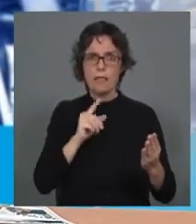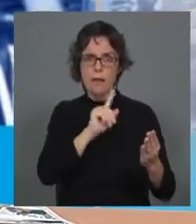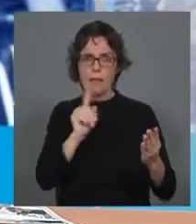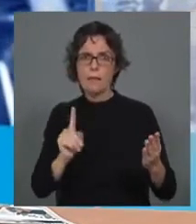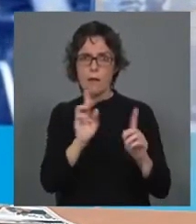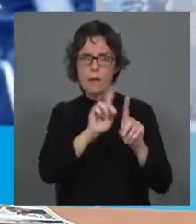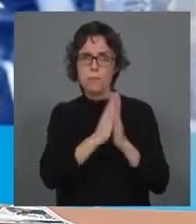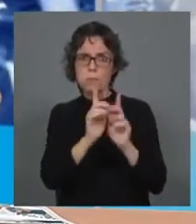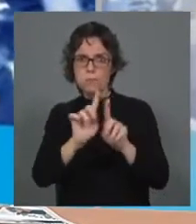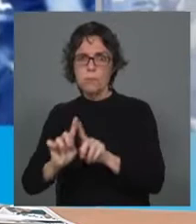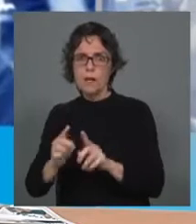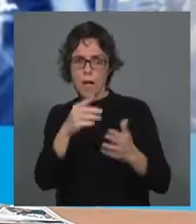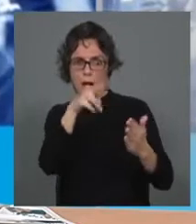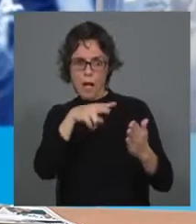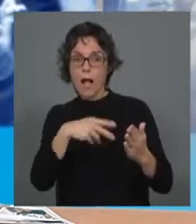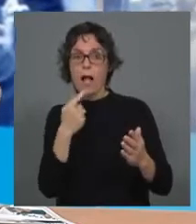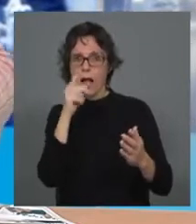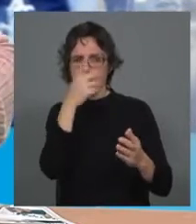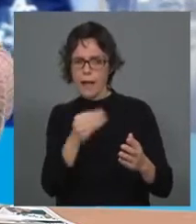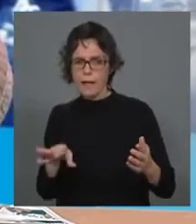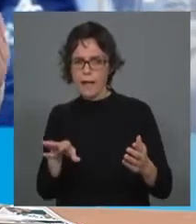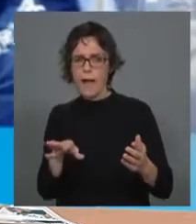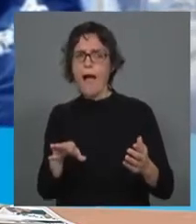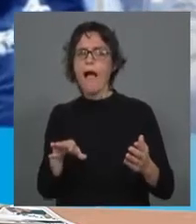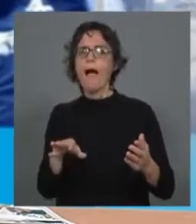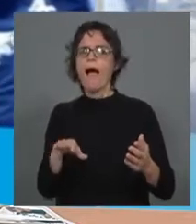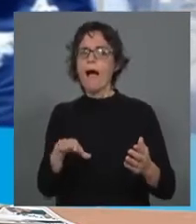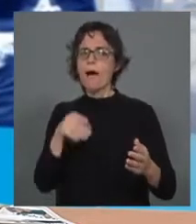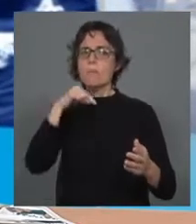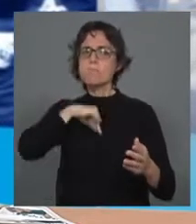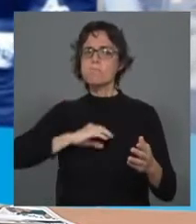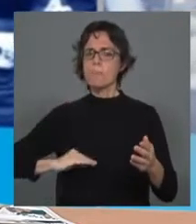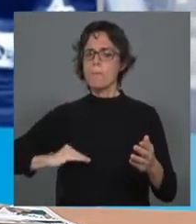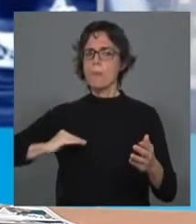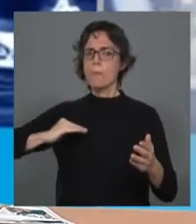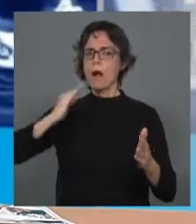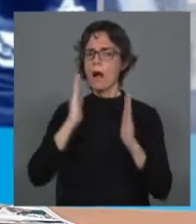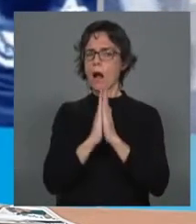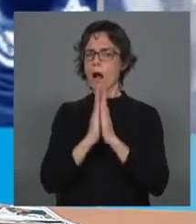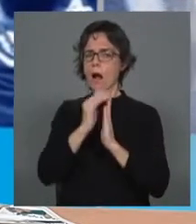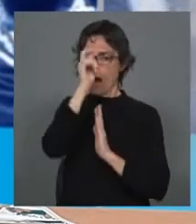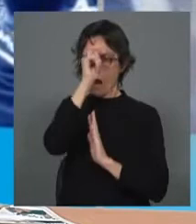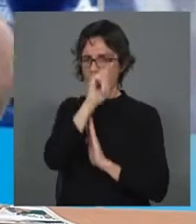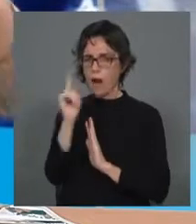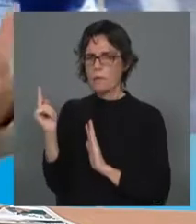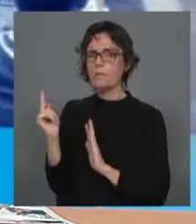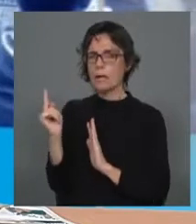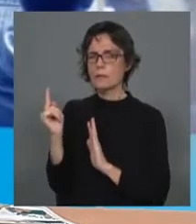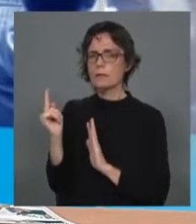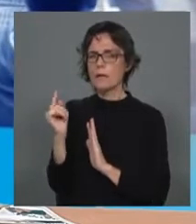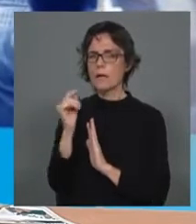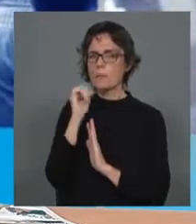a isso nas escolas. As crianças já começam a crescer com esse intuito de um respeito maior, de uma